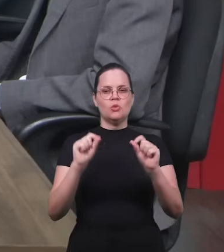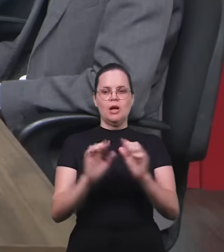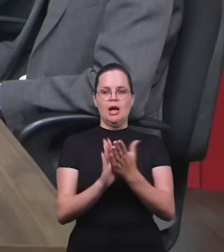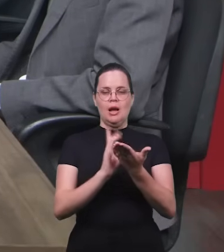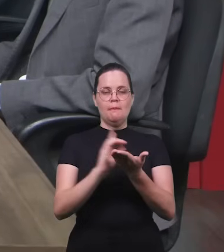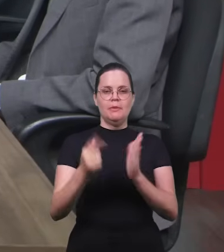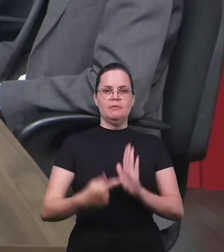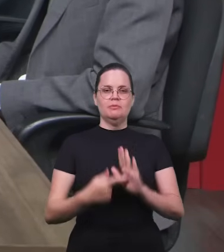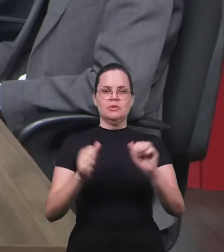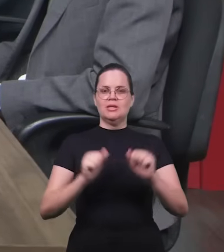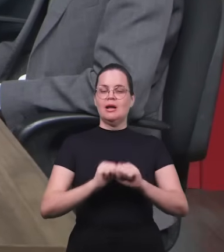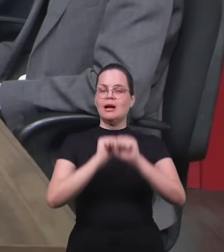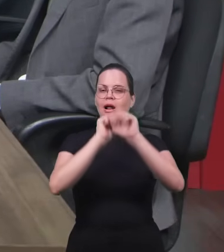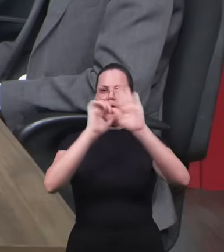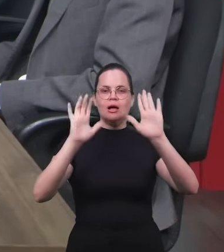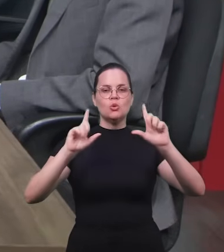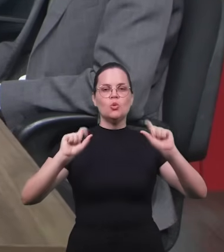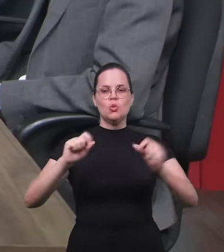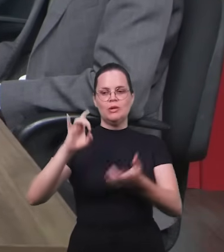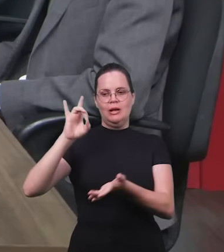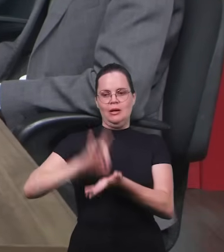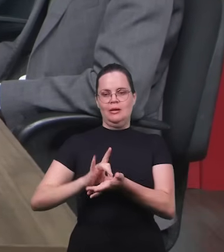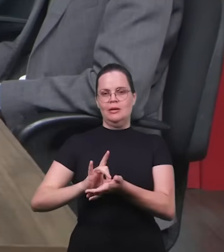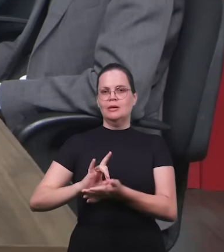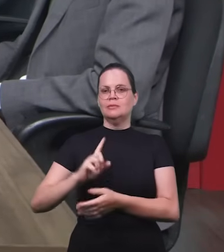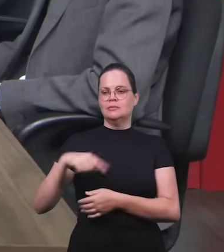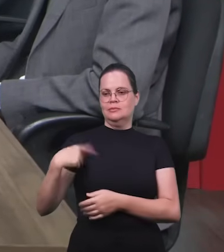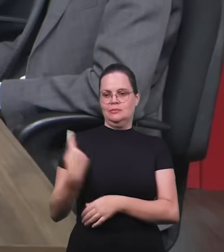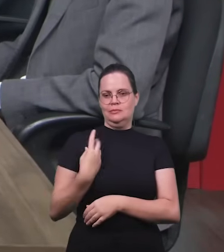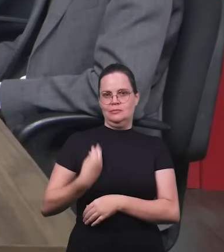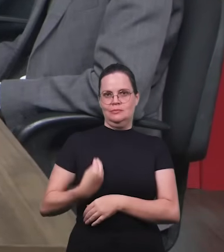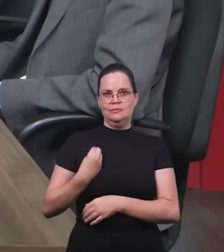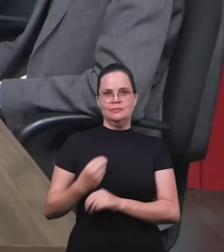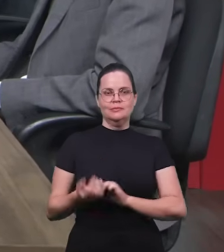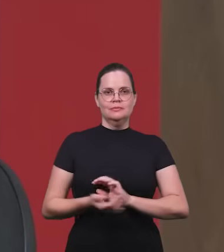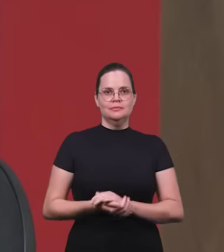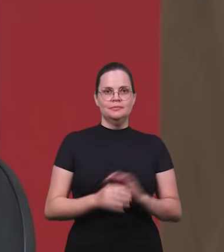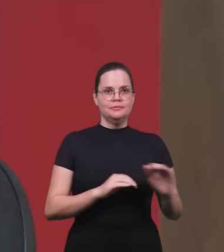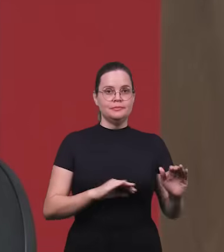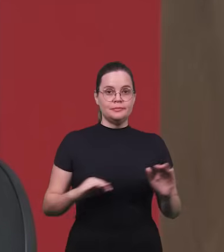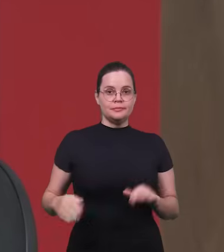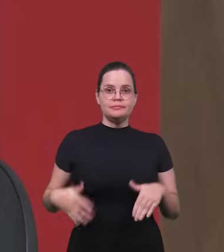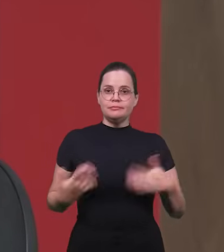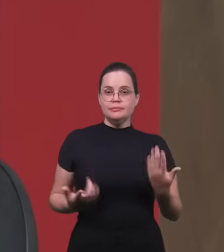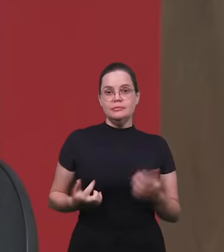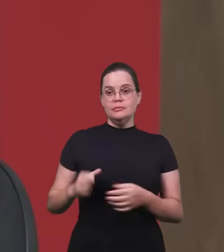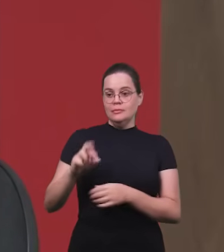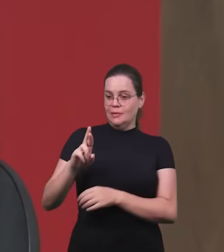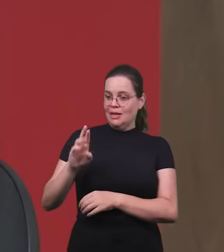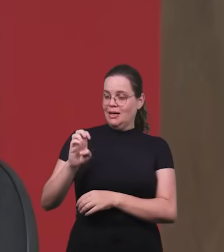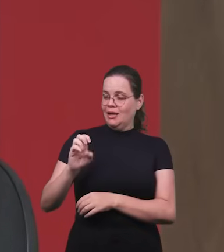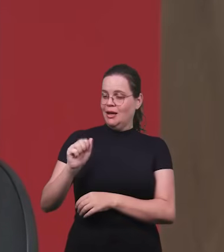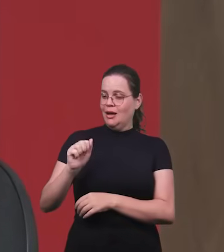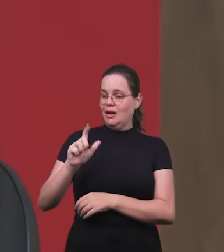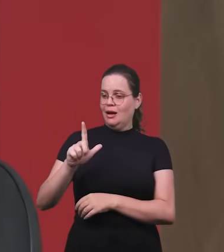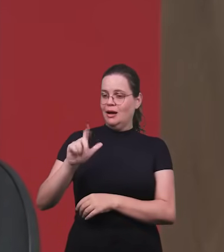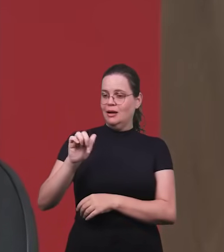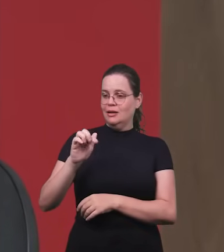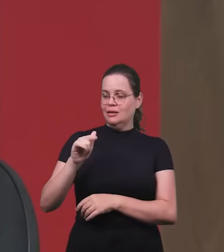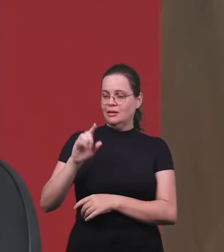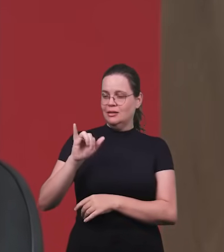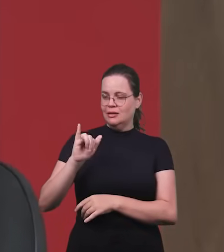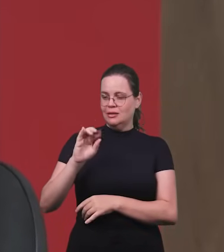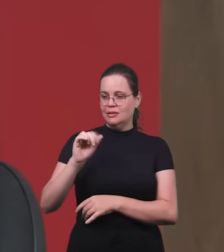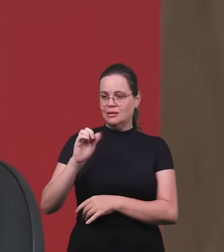é a obra de Deus na nossa vida, né? Maravilha. Então a realidade ela vai tratar de algo que objetivamente